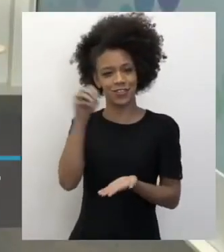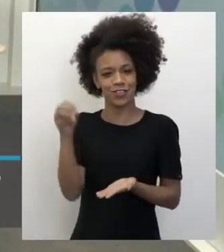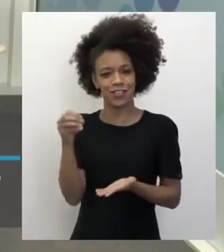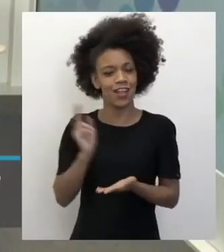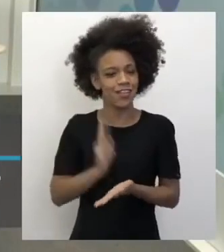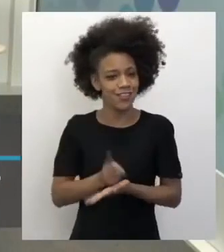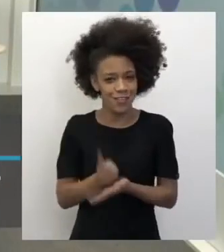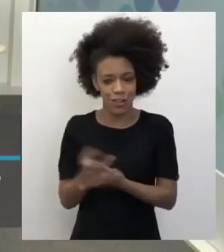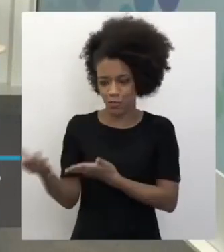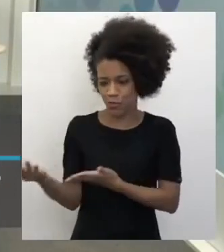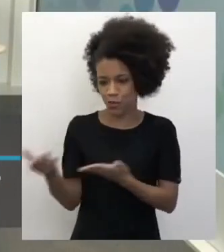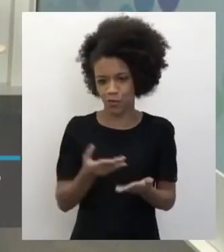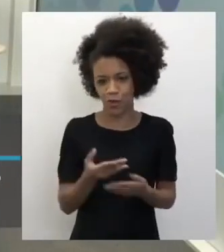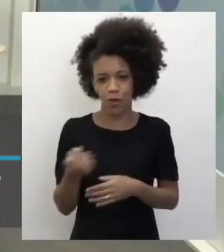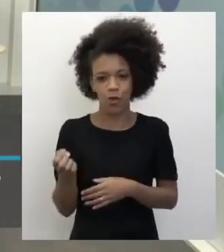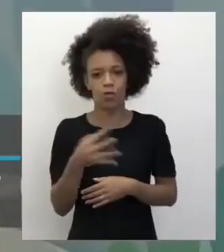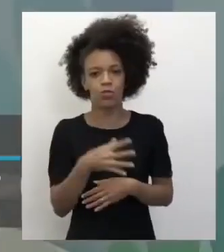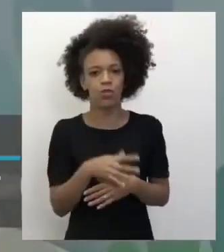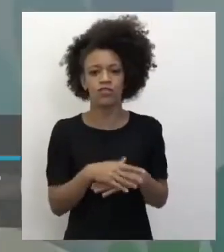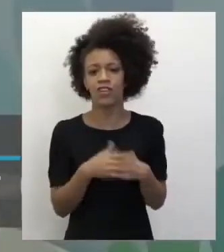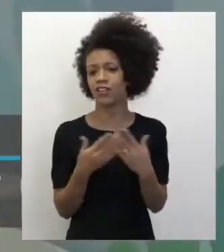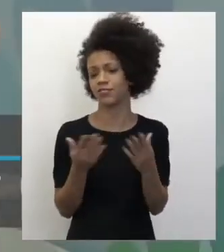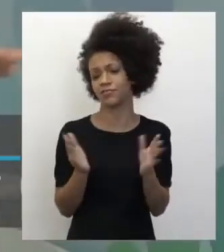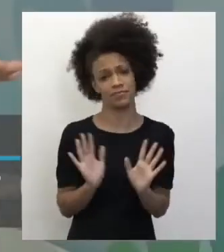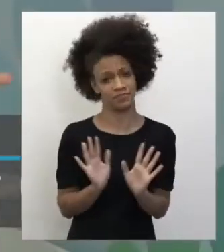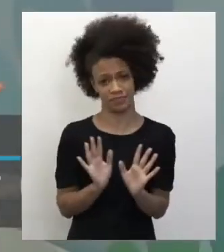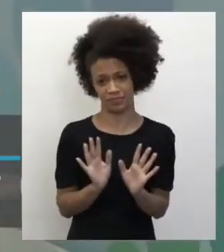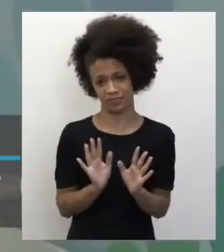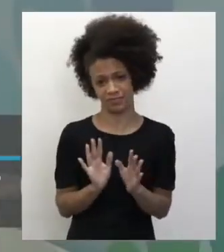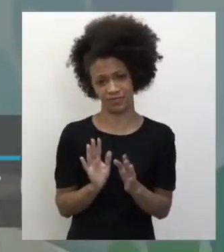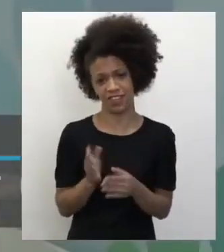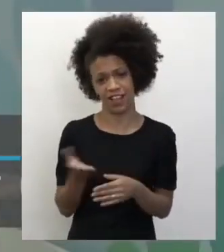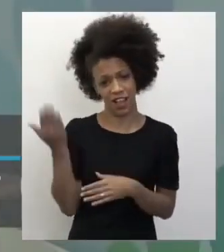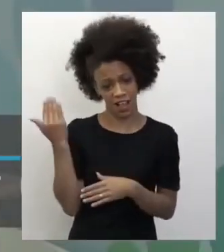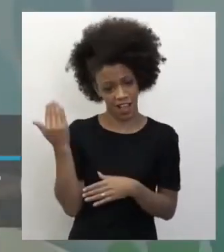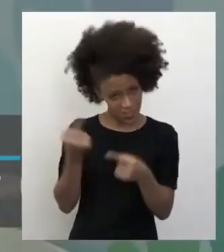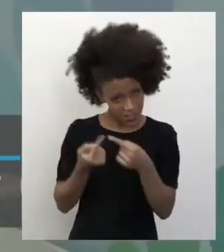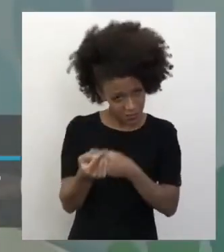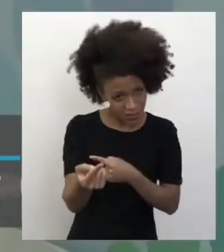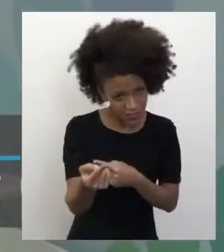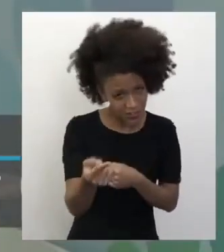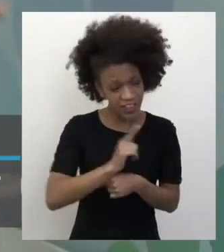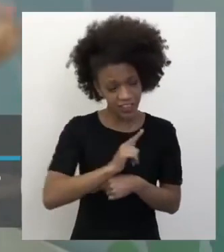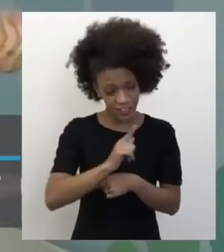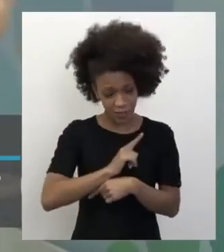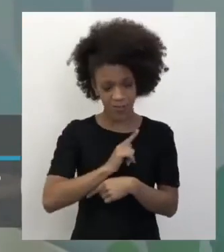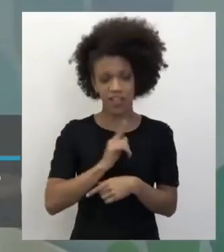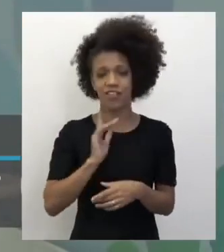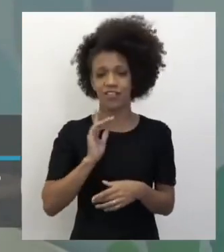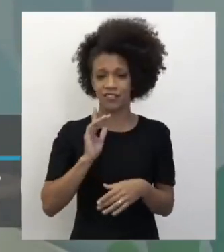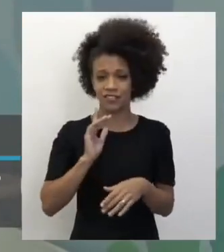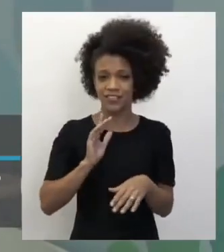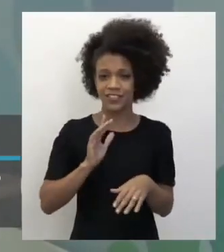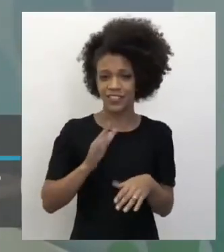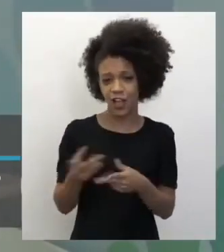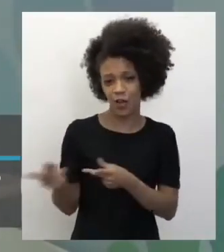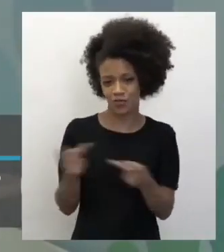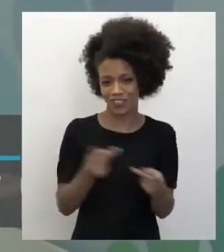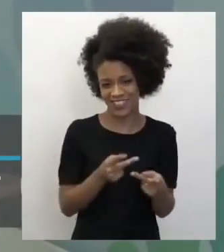aqui sempre com um novo convidado. Gente, semana que vem também haverá convidados. Me aguarde que eu sou